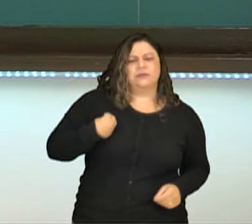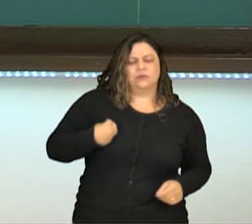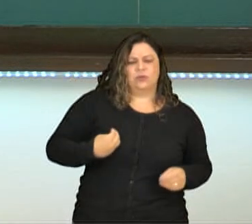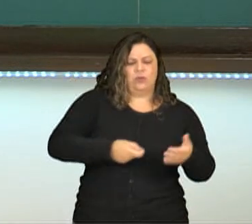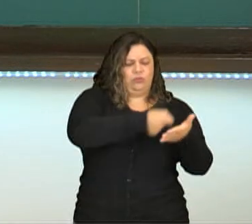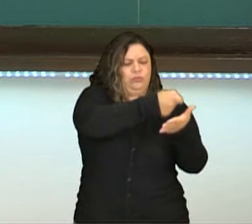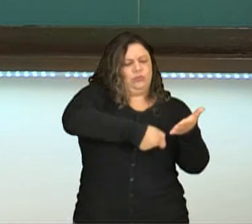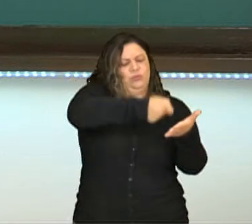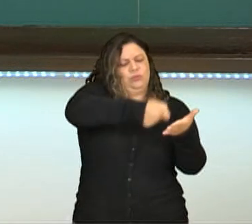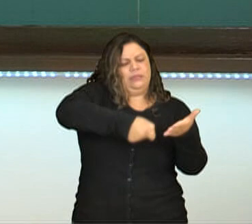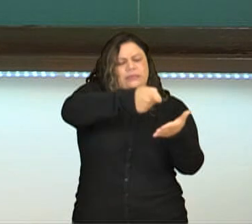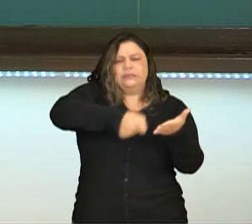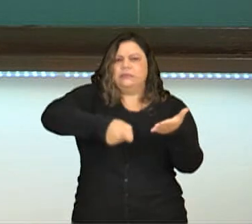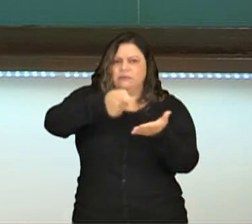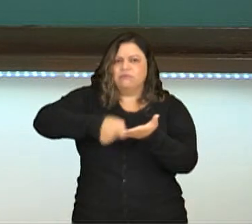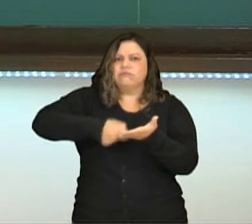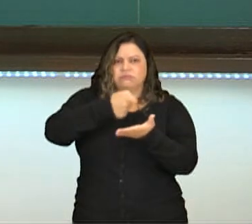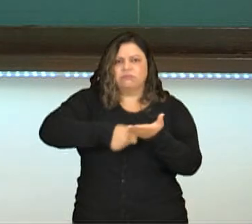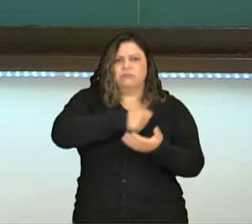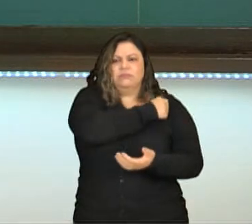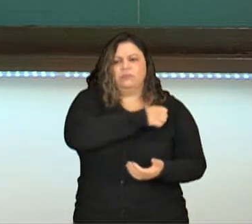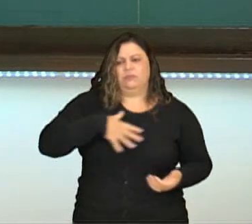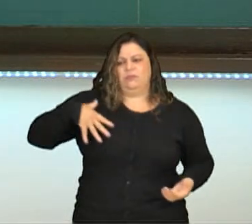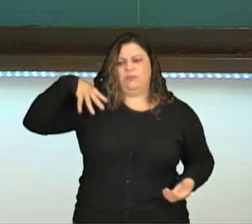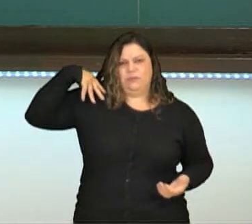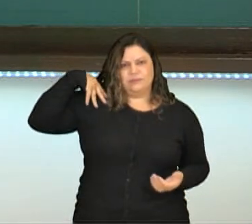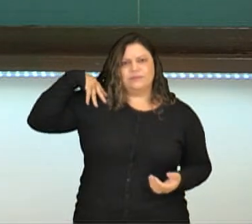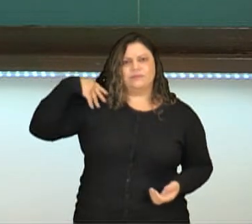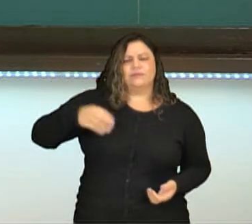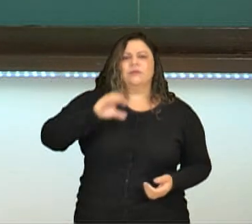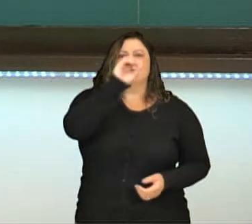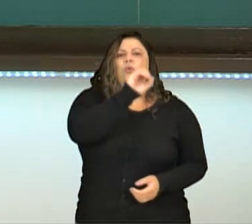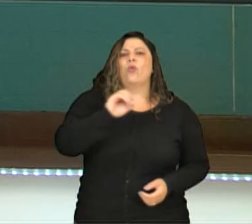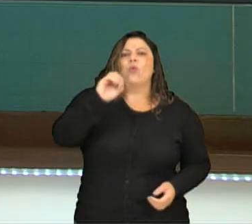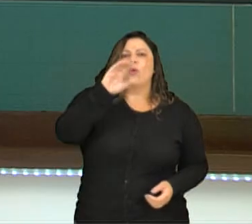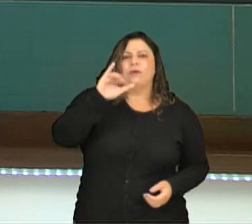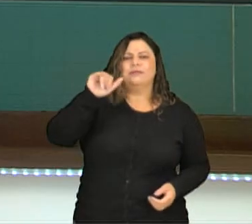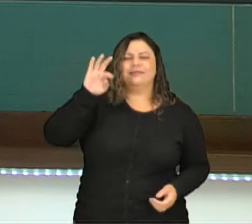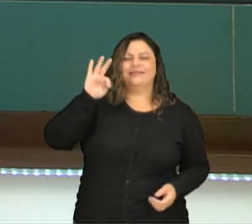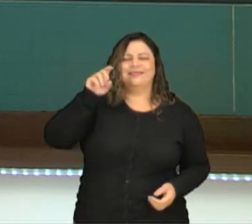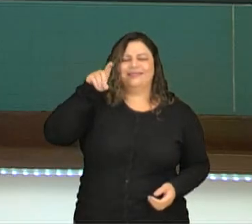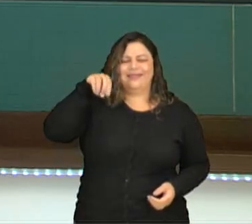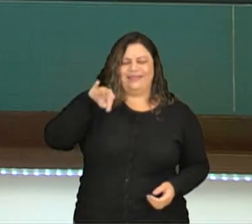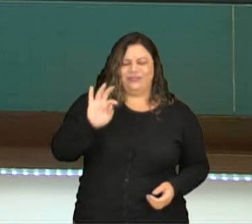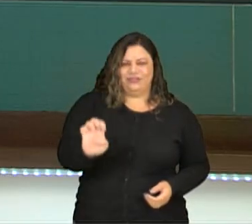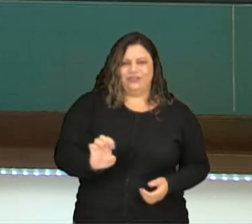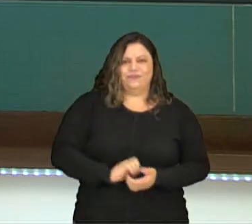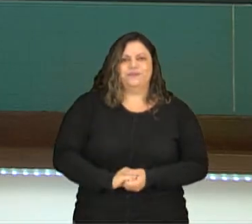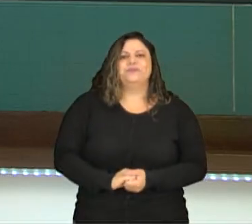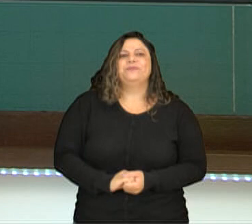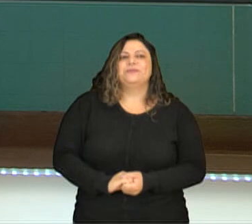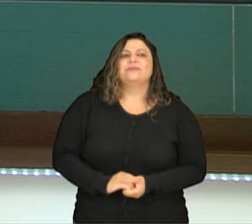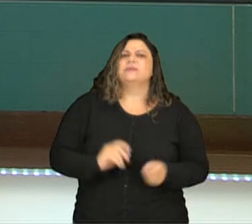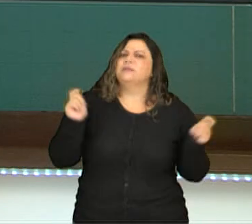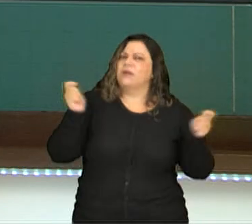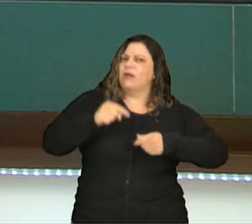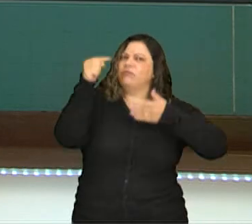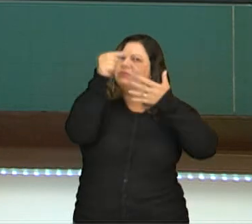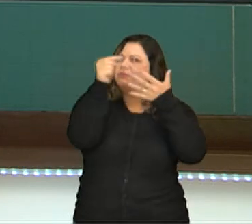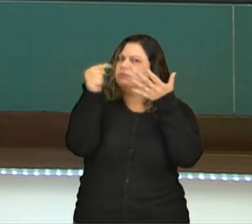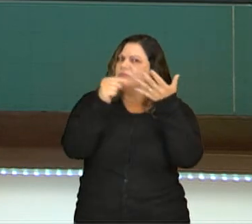do Aristóteles de volta para o Ocidente. Então, uma das questões que vai ser colocada